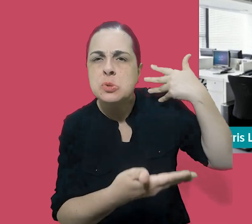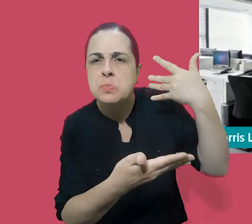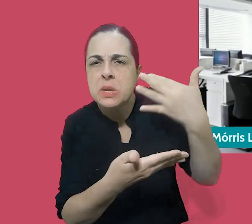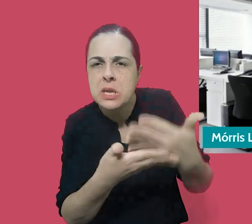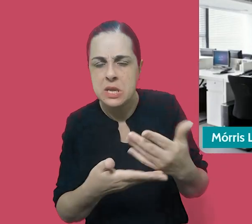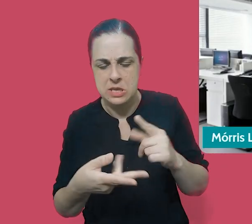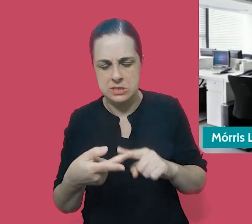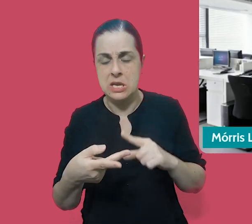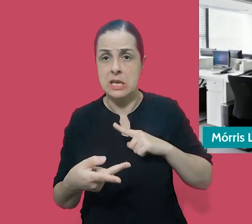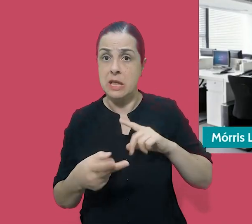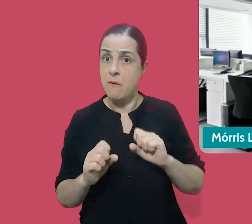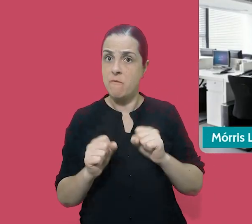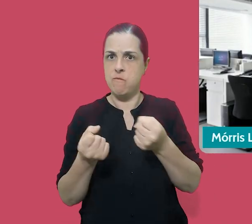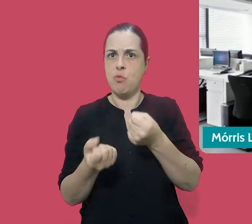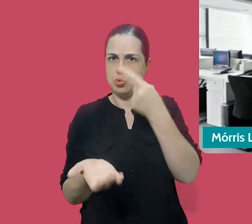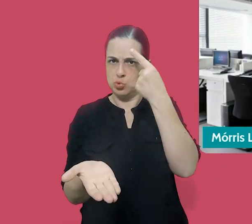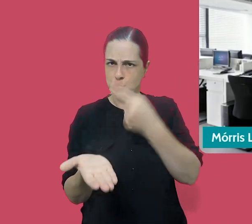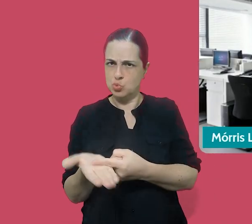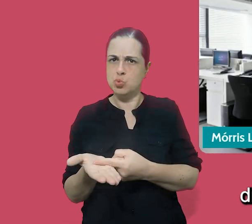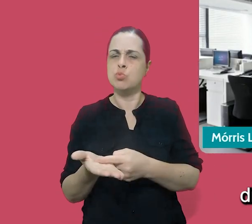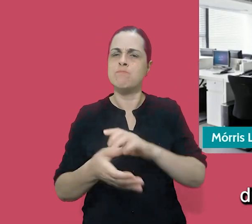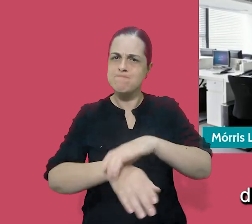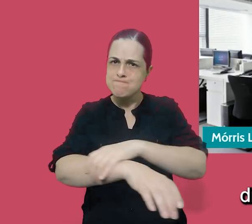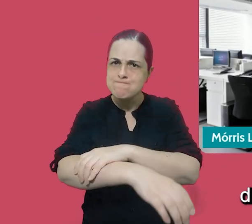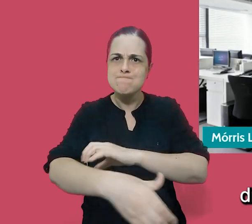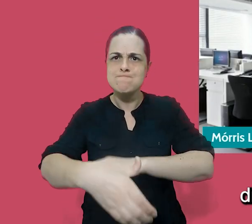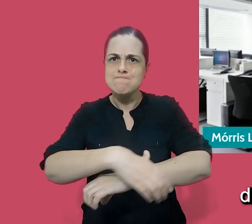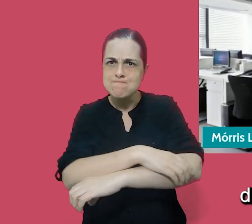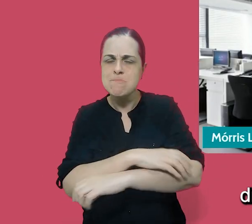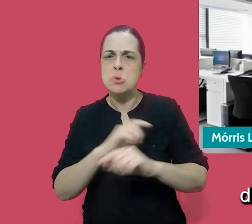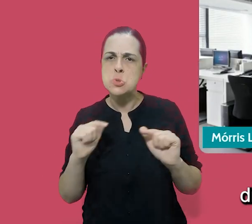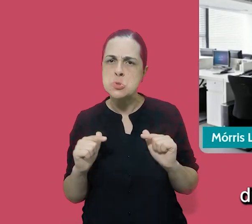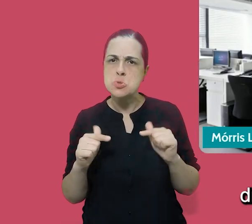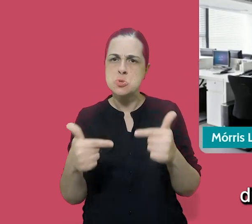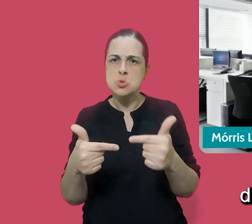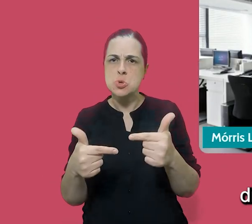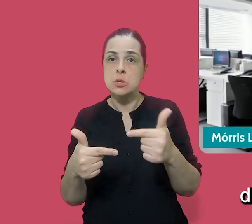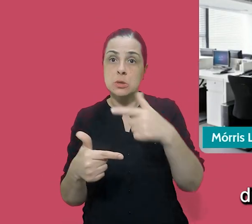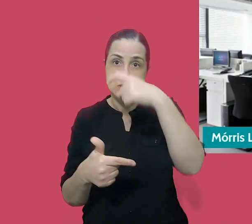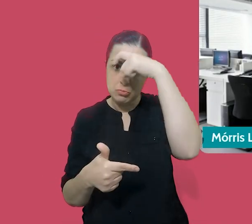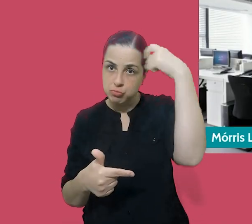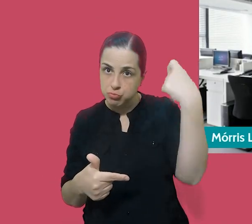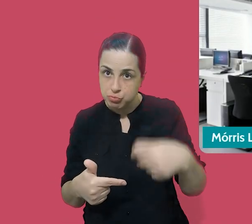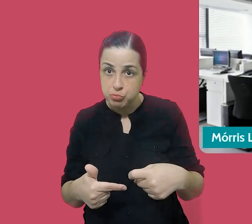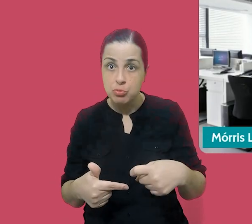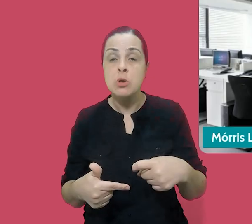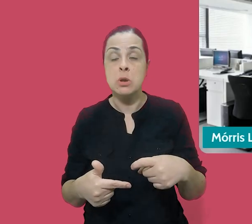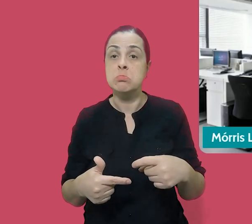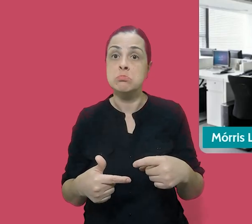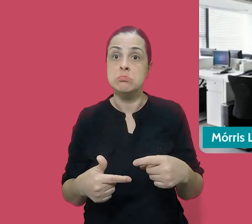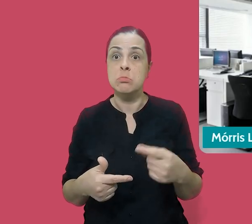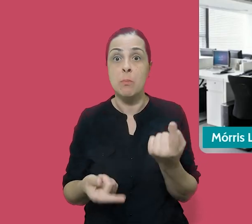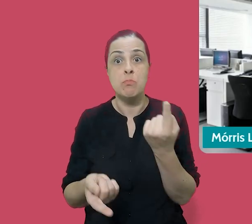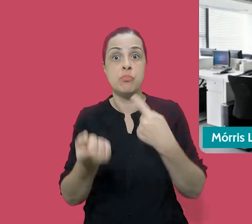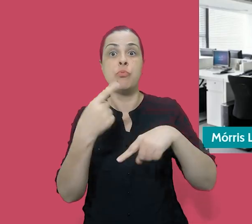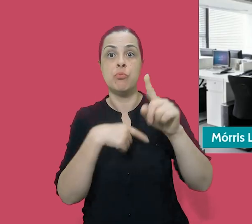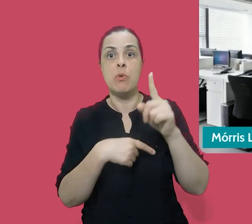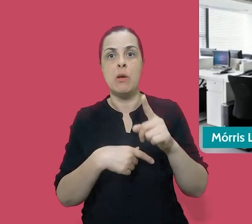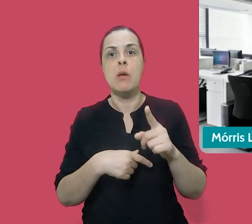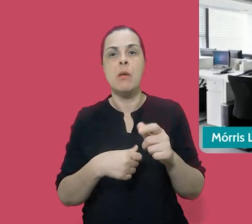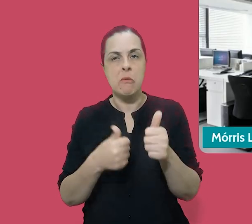dela, compensa e muito isso. Mas isso às vezes é difícil da empresa mensurar, para entender